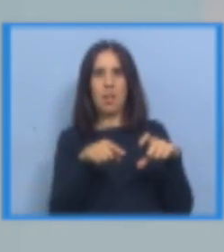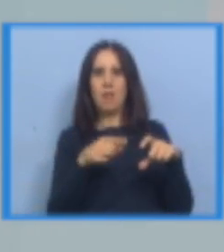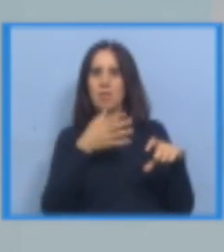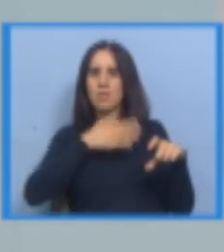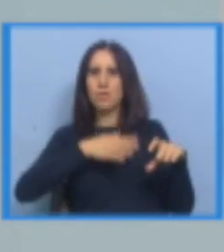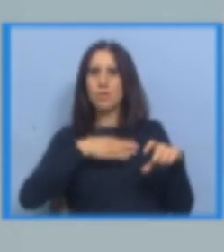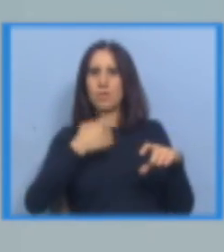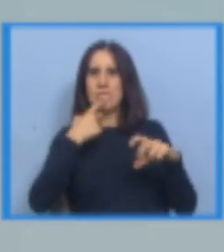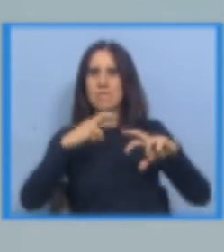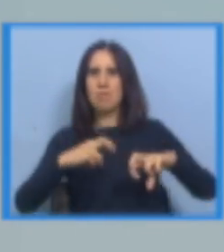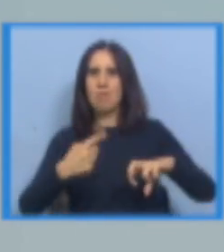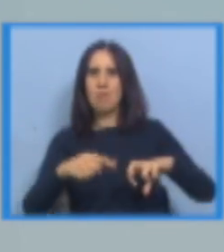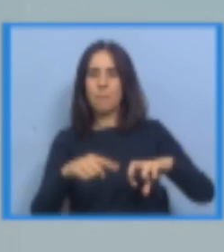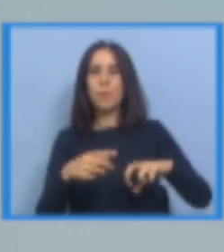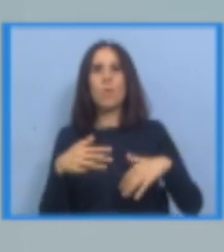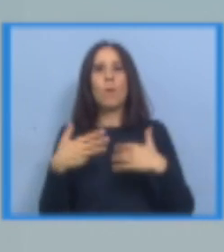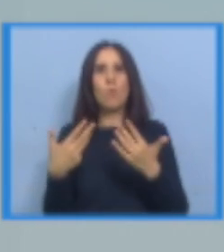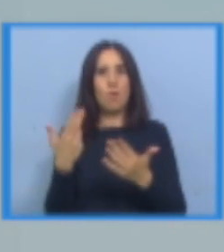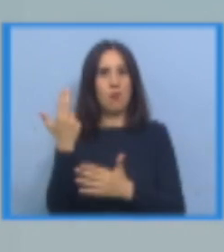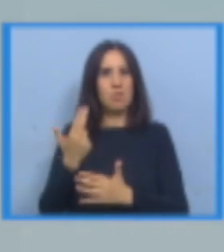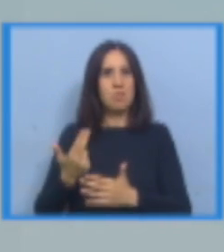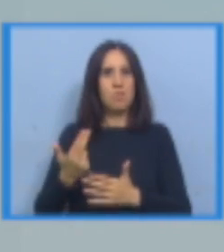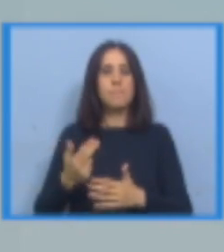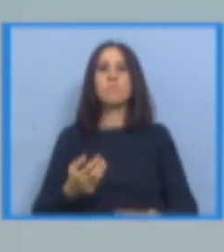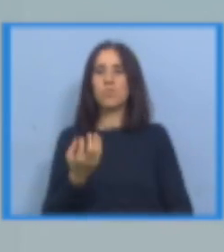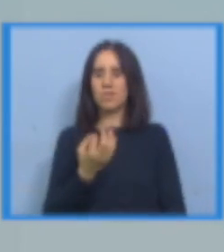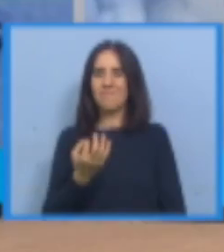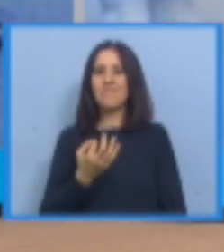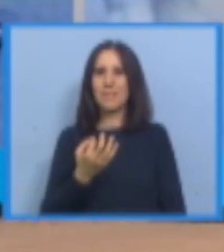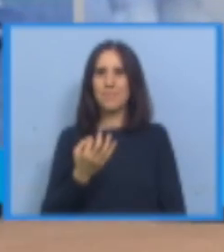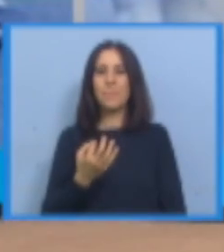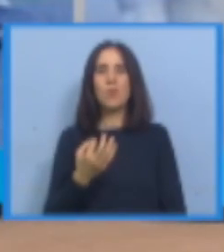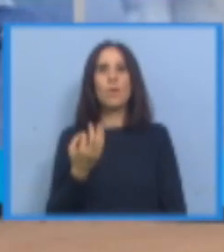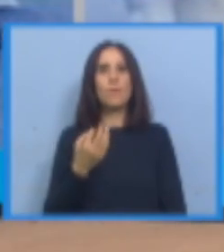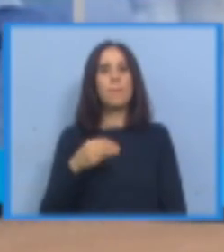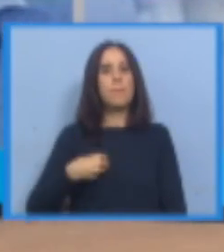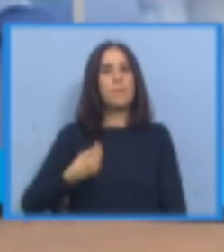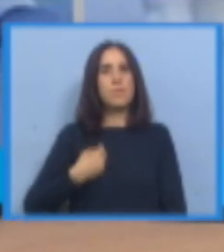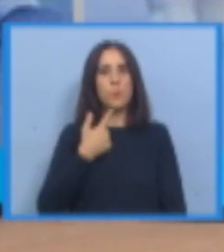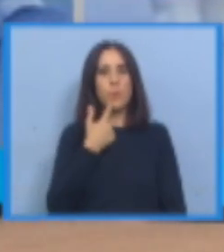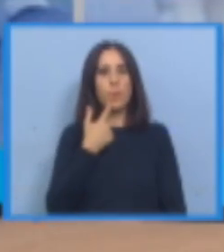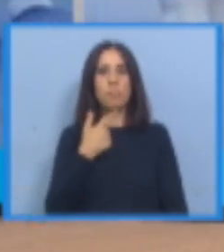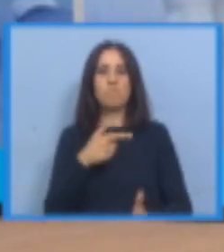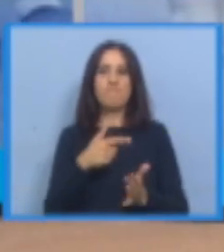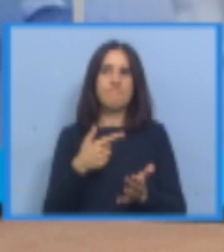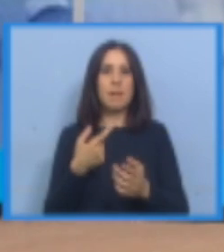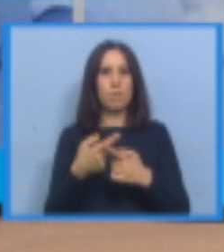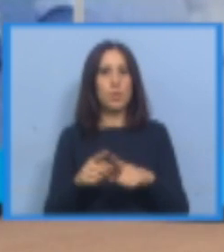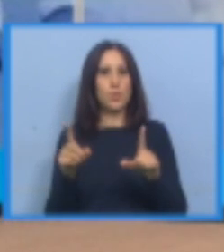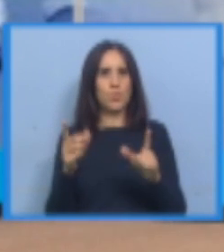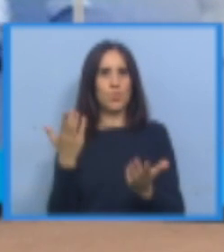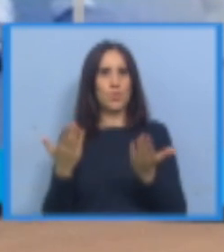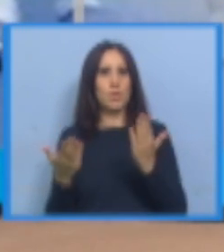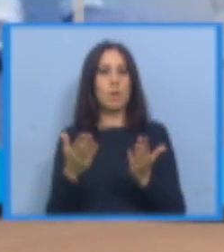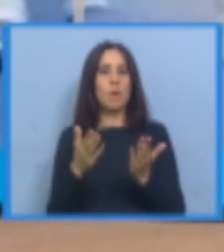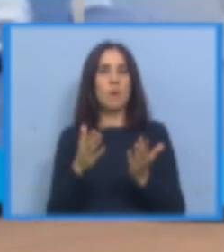testemunhos arqueológicos que existem, ou de arte, não é? Sim. Aqui houve uma preocupação grande, e esta é também, se calhar, uma diferença da obra,